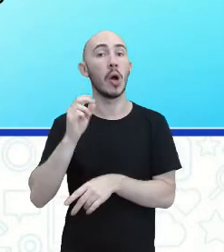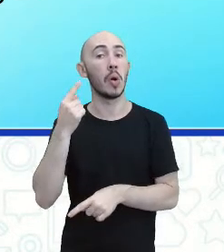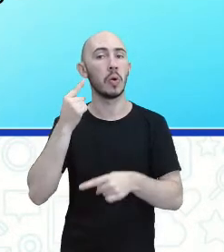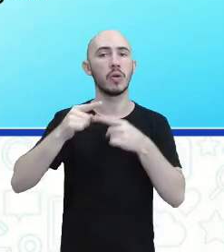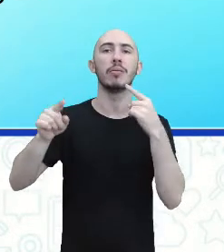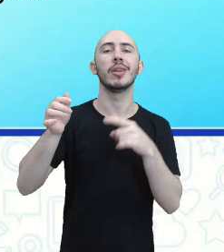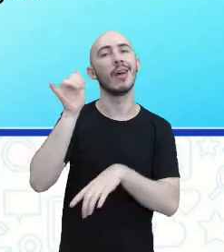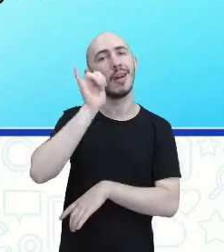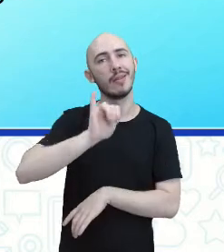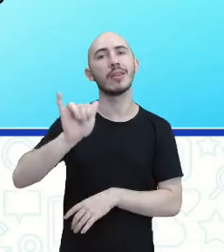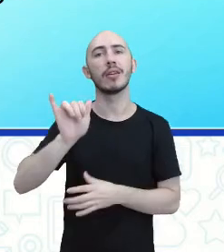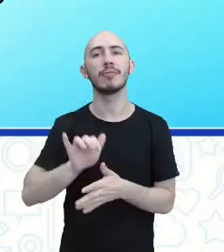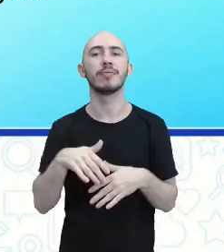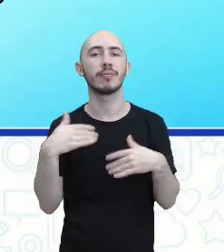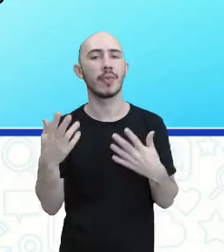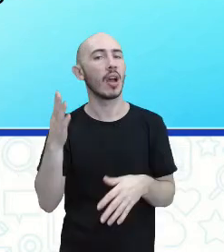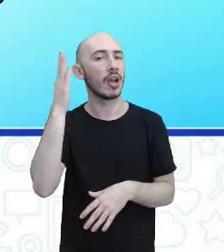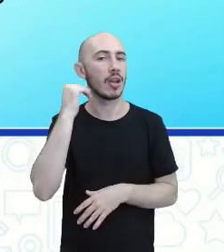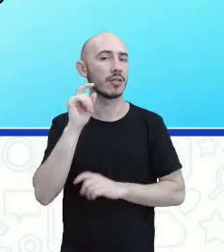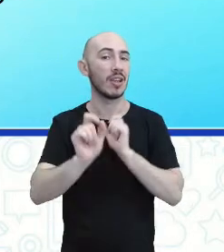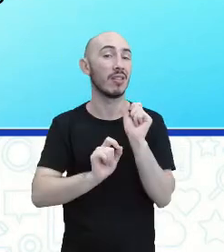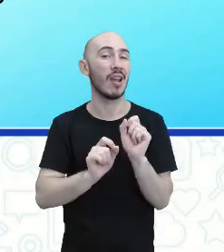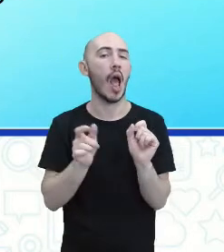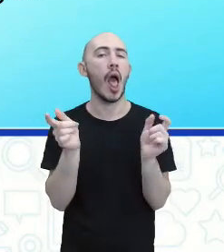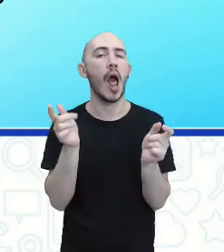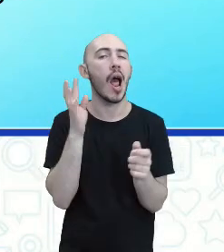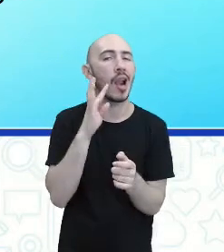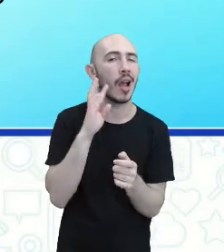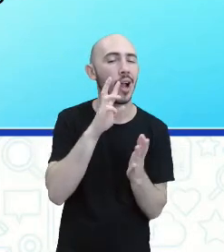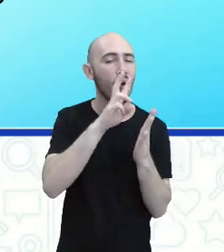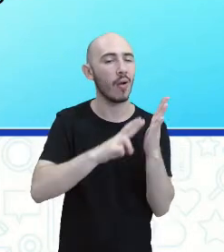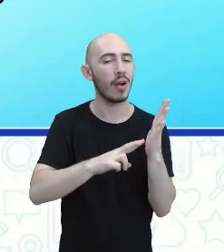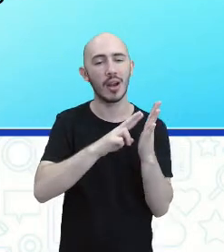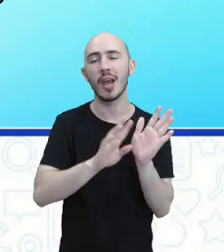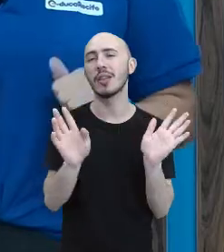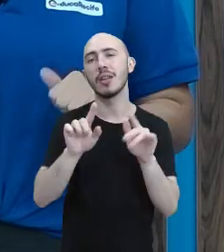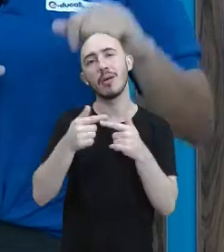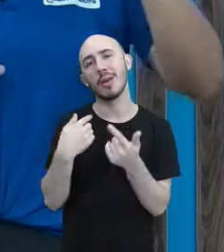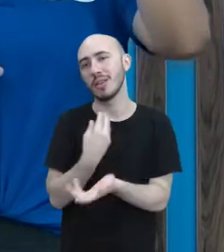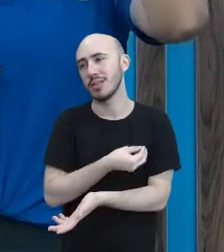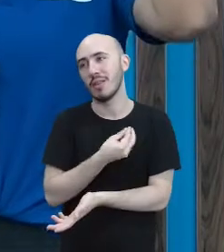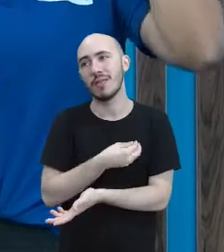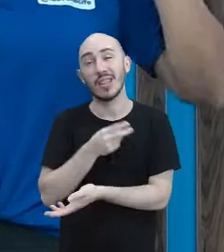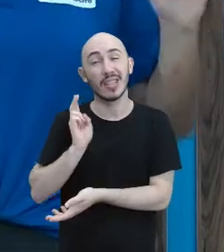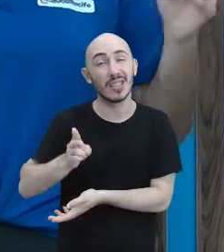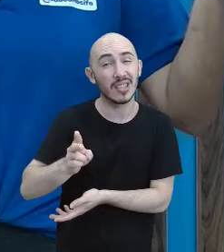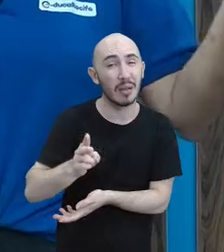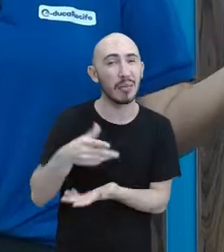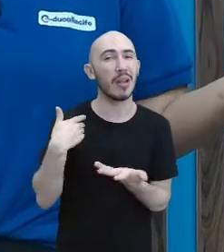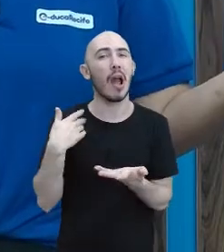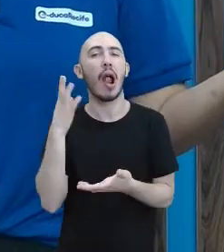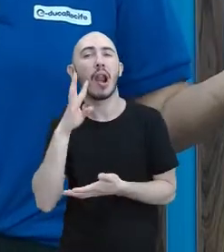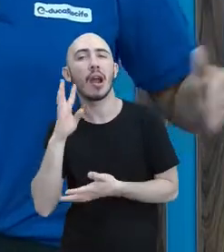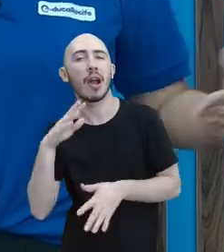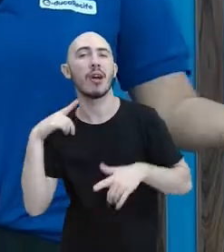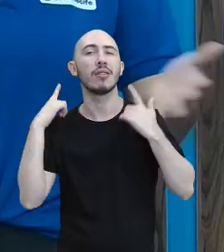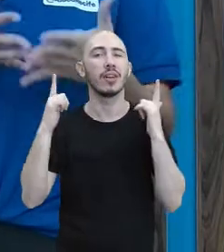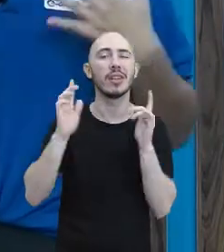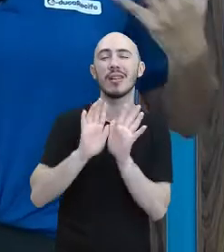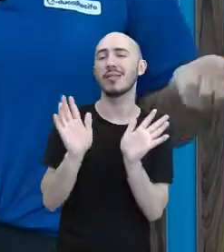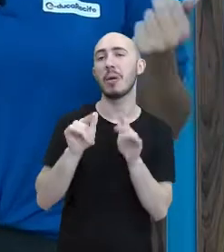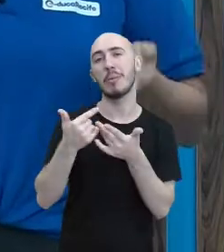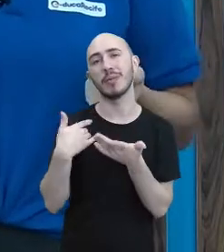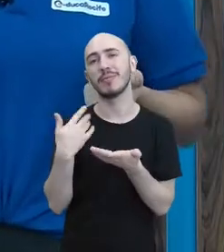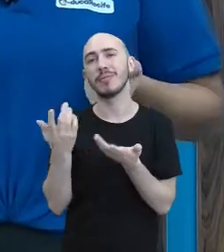eu sei que não é nada muito divertido de ler, mas a vida, gente, nem sempre é divertida, né? Às vezes ela é caótica,